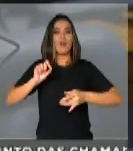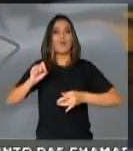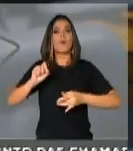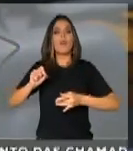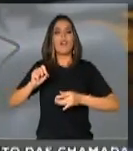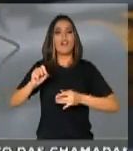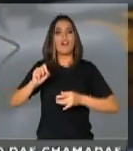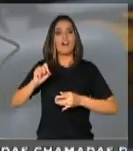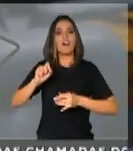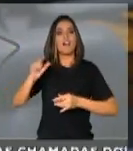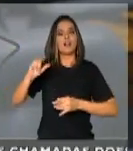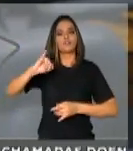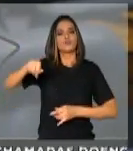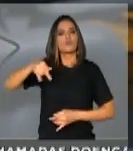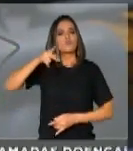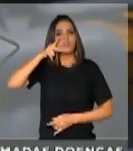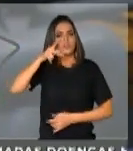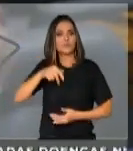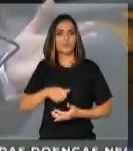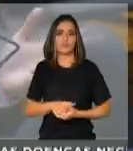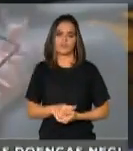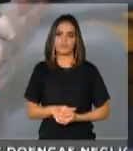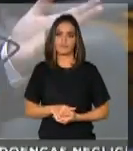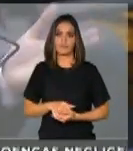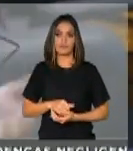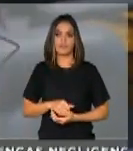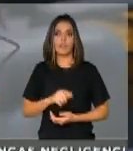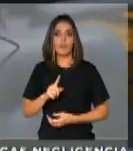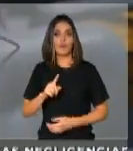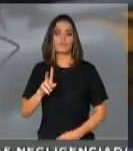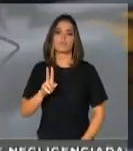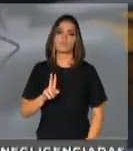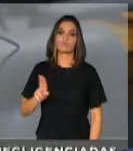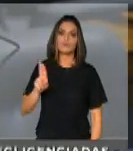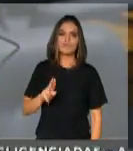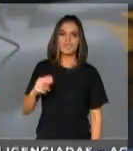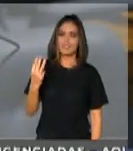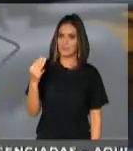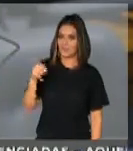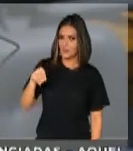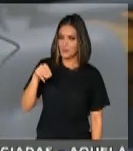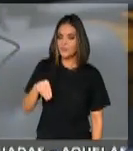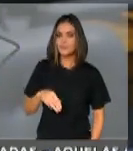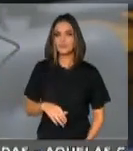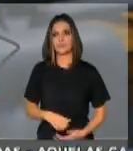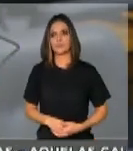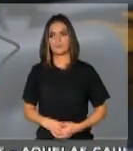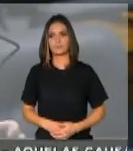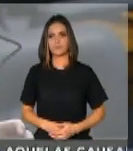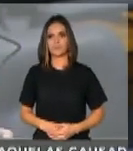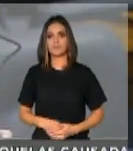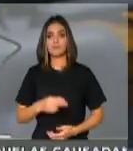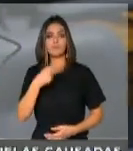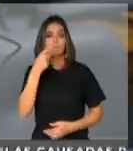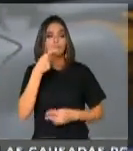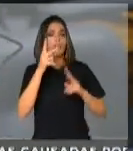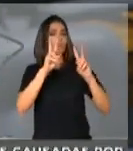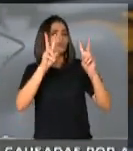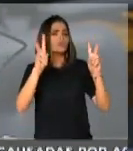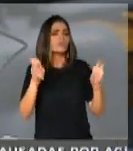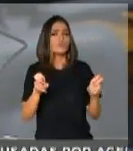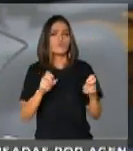Eu ia fazer uso, senhor presidente, no grande expediente, no pequeno expediente, era o último orador inscrito, para falar um pouco